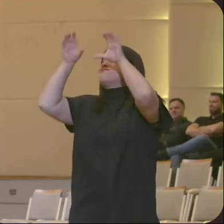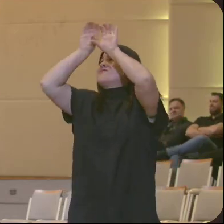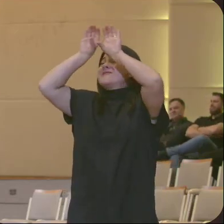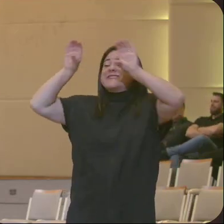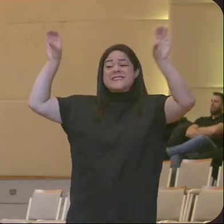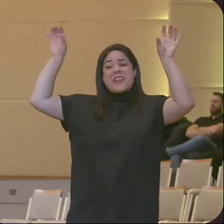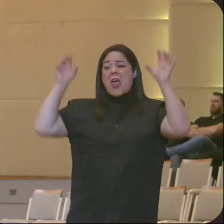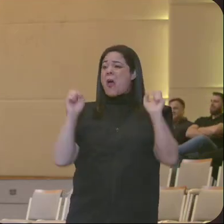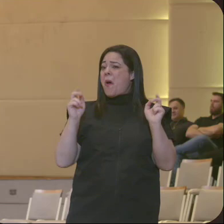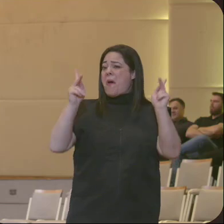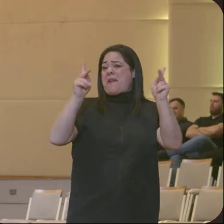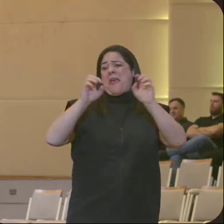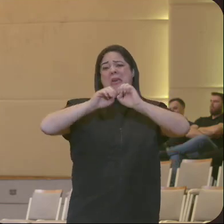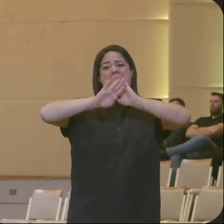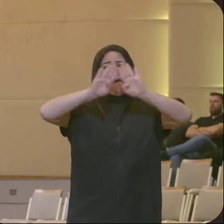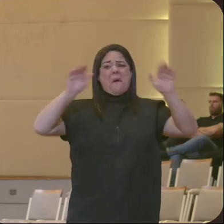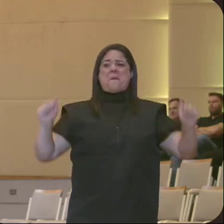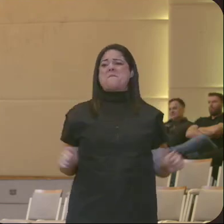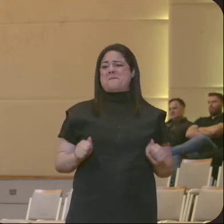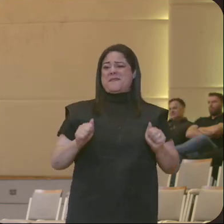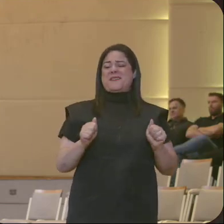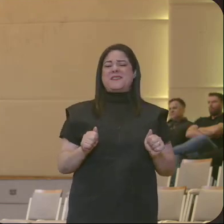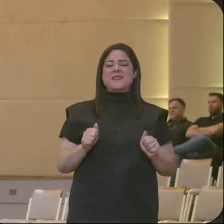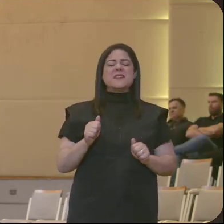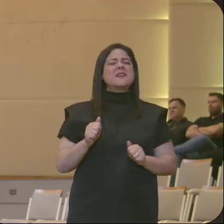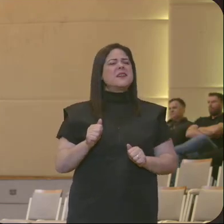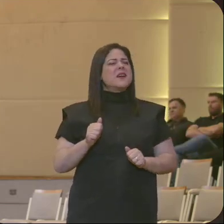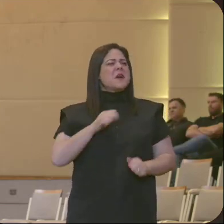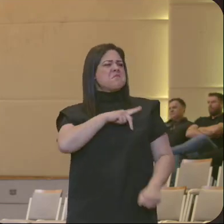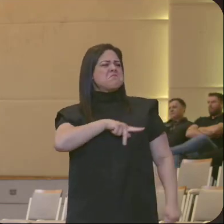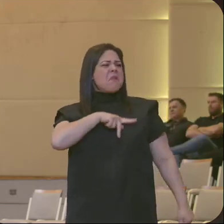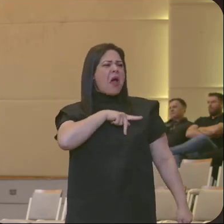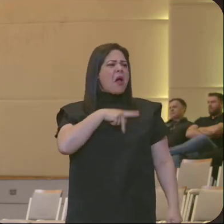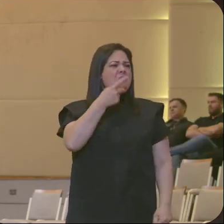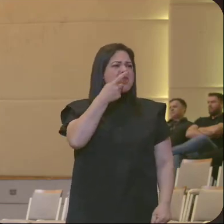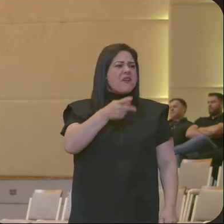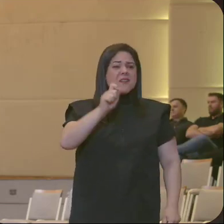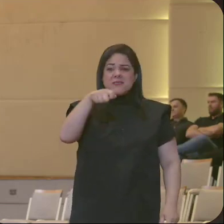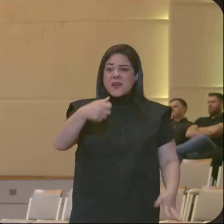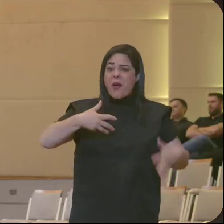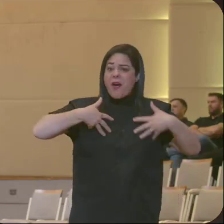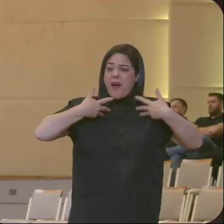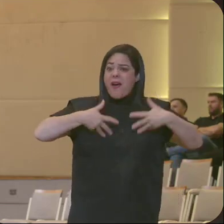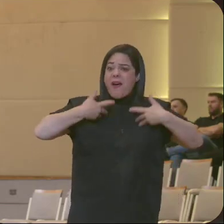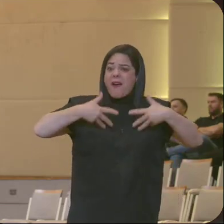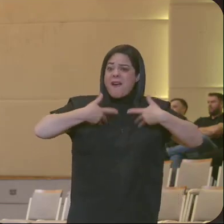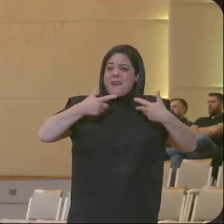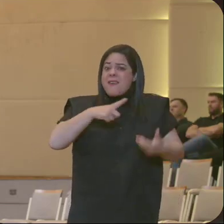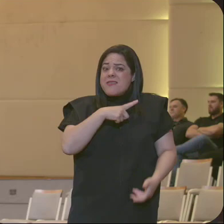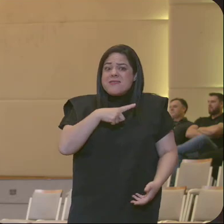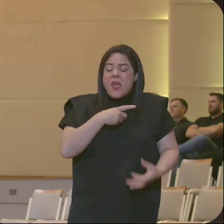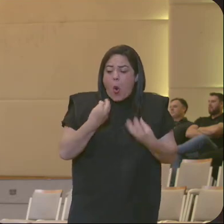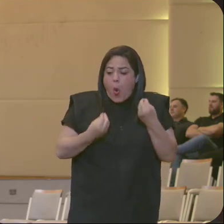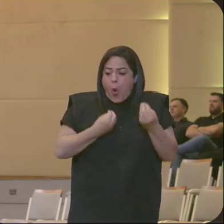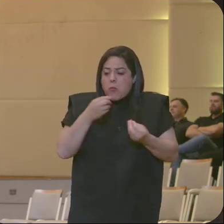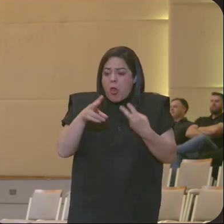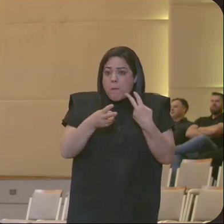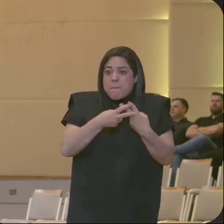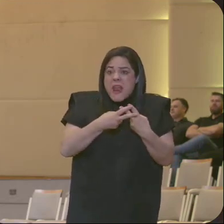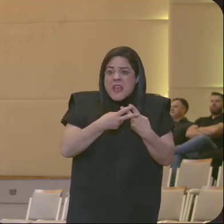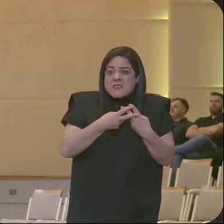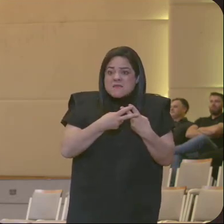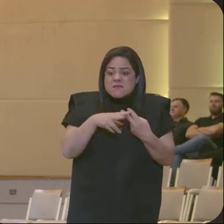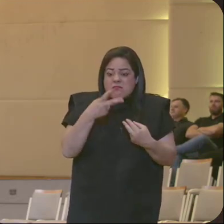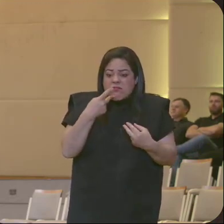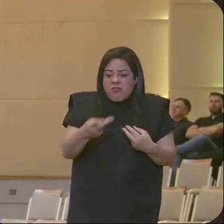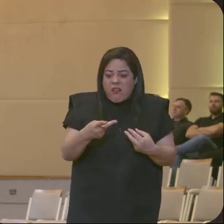ele consegue viver e falar de alegria? Como é que ele está no meio de tudo isso, no meio de tantas turbulências, ainda